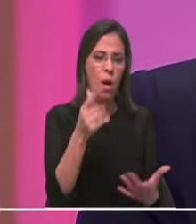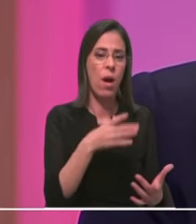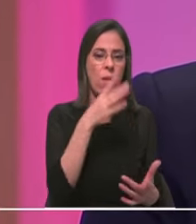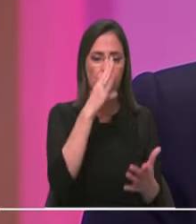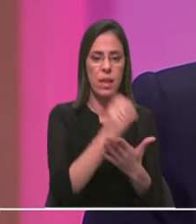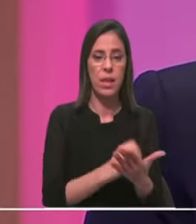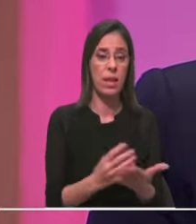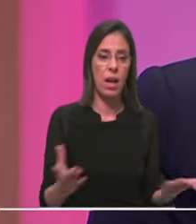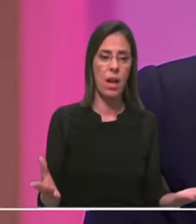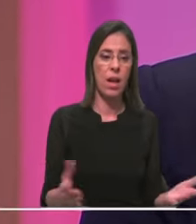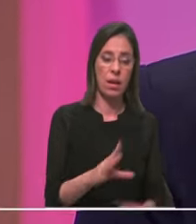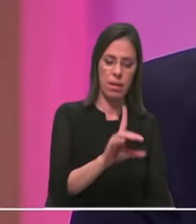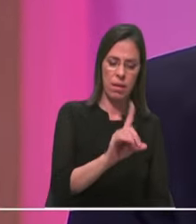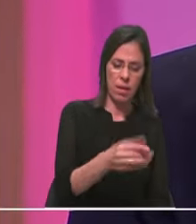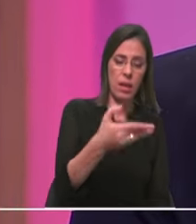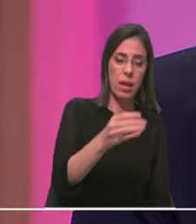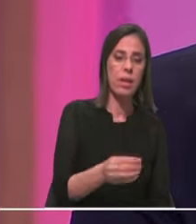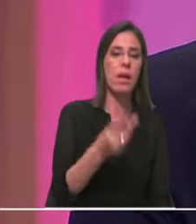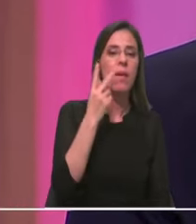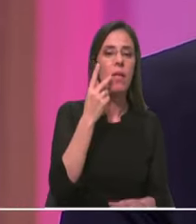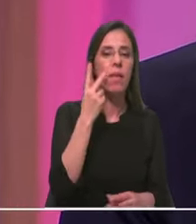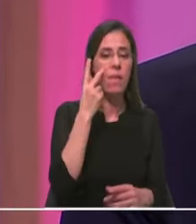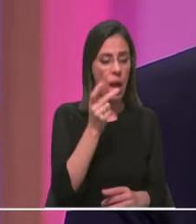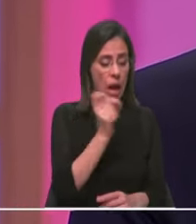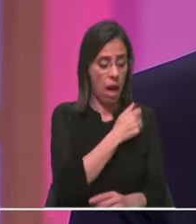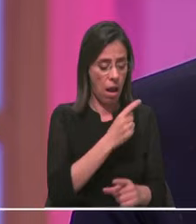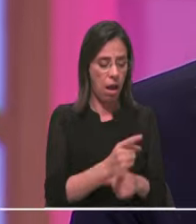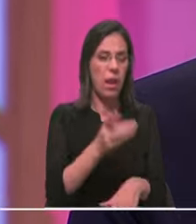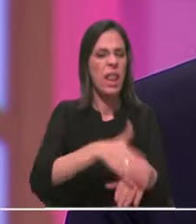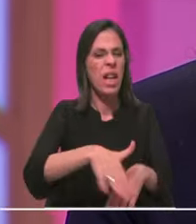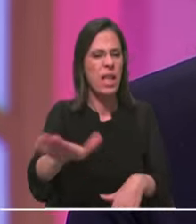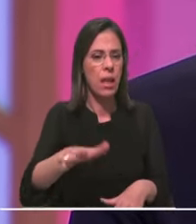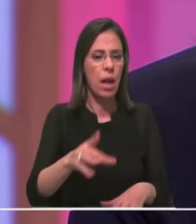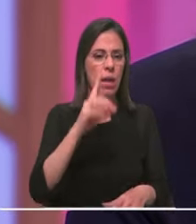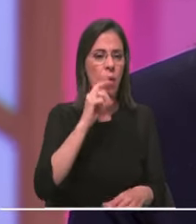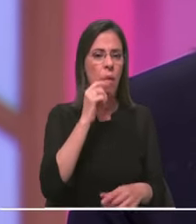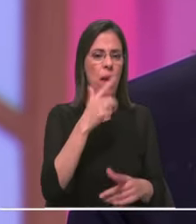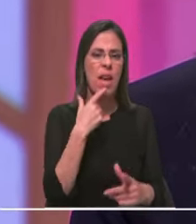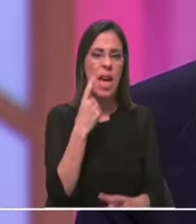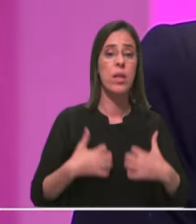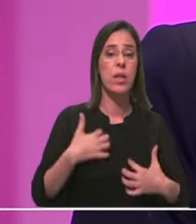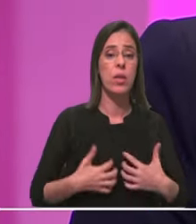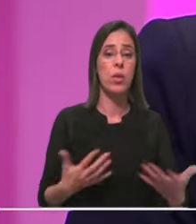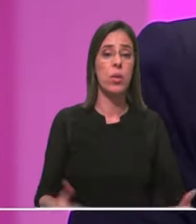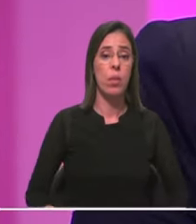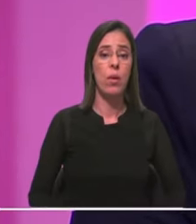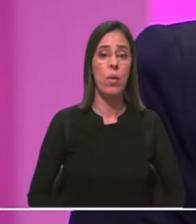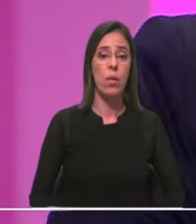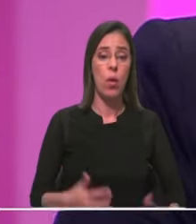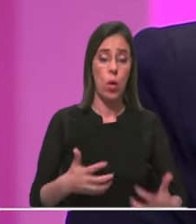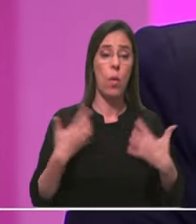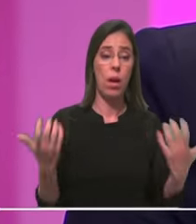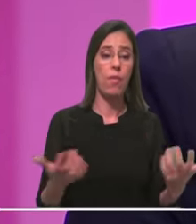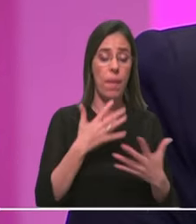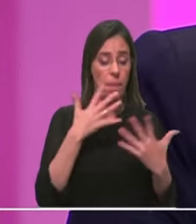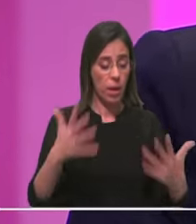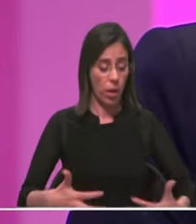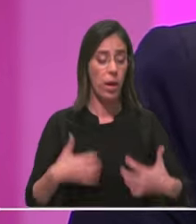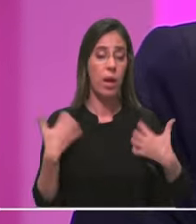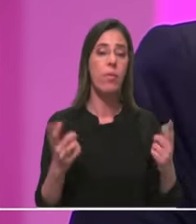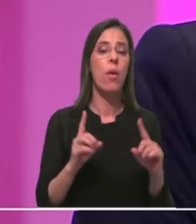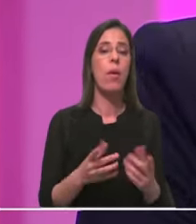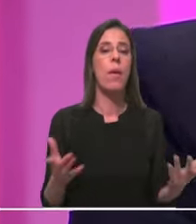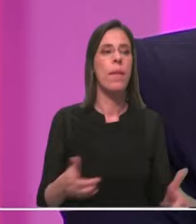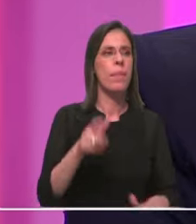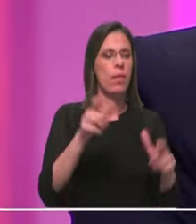se diz a ninguém com 60 ou 70 anos que viu a vida inteira numa casa que vai ter que sair é uma crueldade eu sinto revolta porque a maior revolta